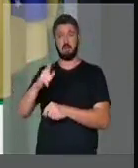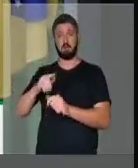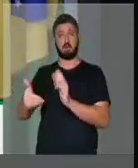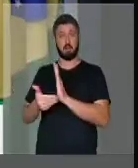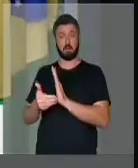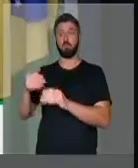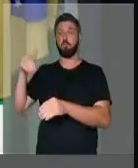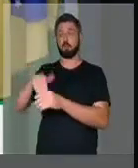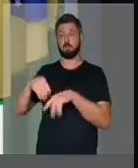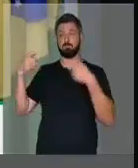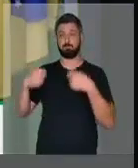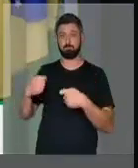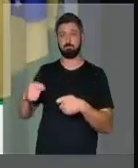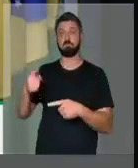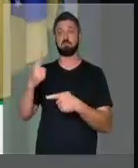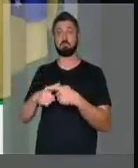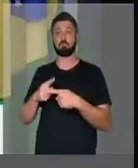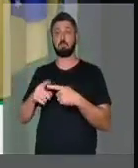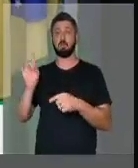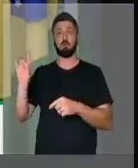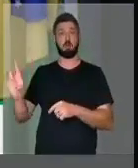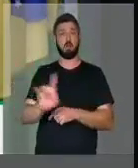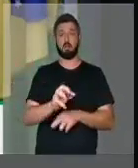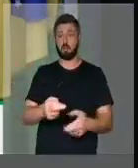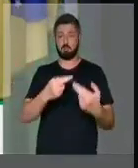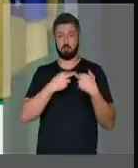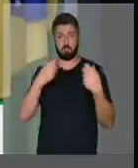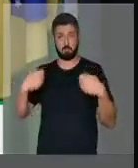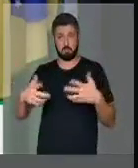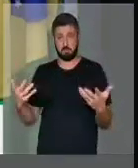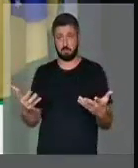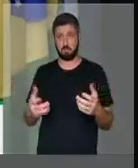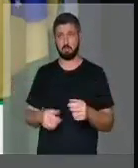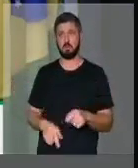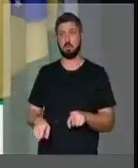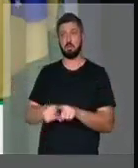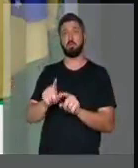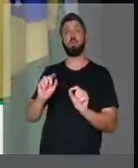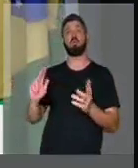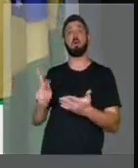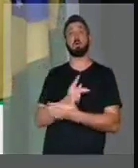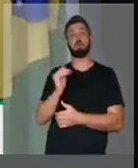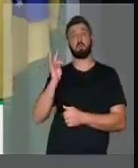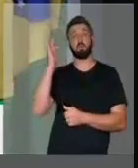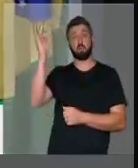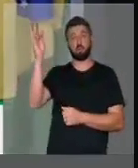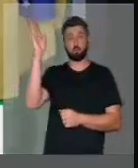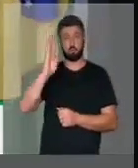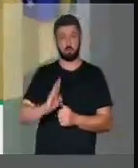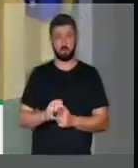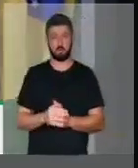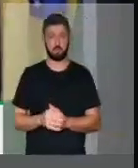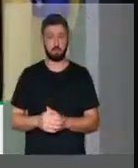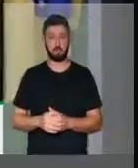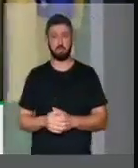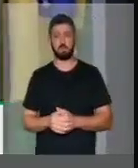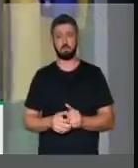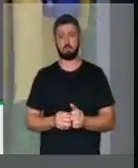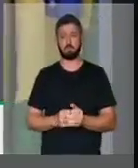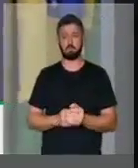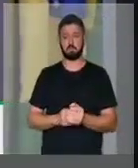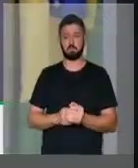dos Deputados, para que cada um assuma a responsabilidade, que acontecerá o país se ele vier a ser